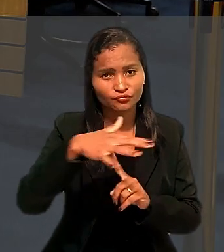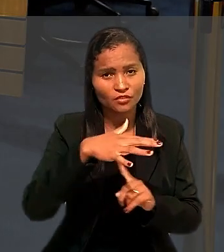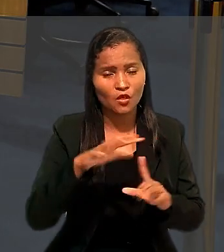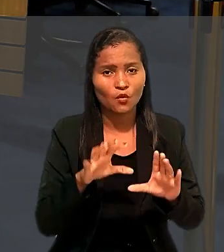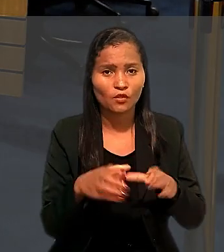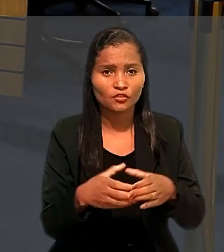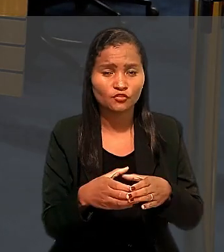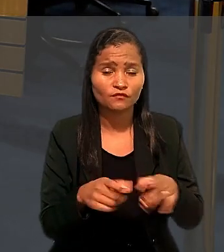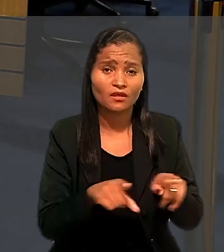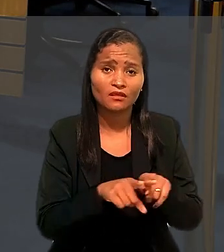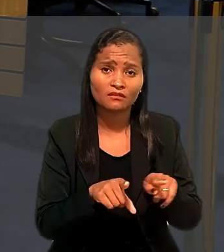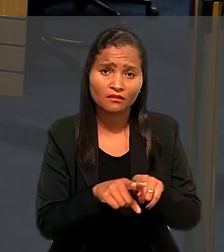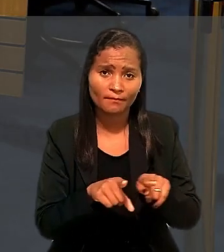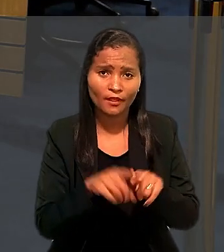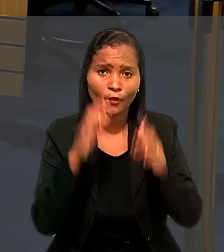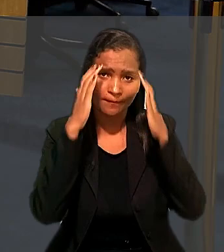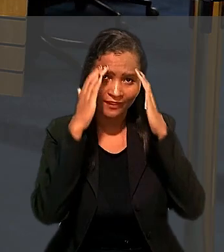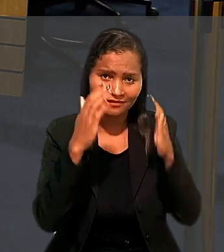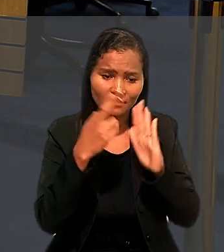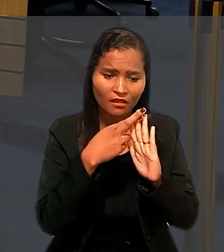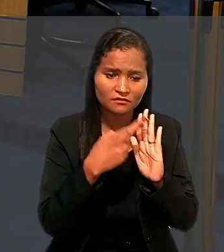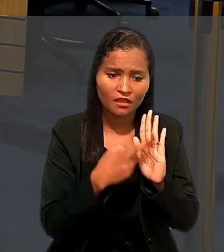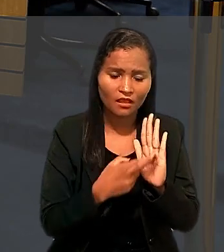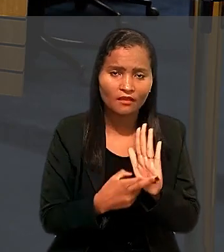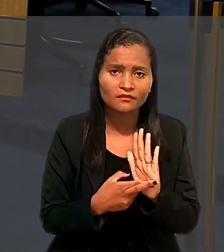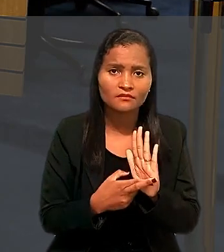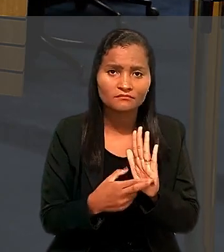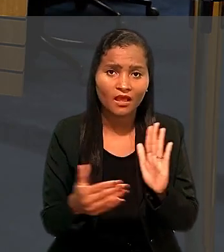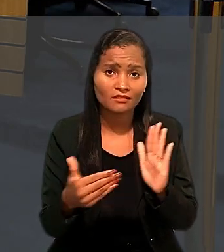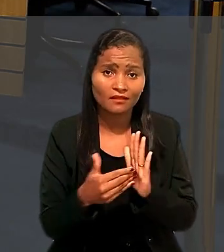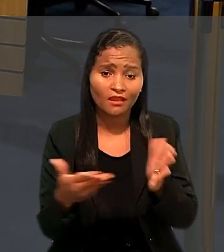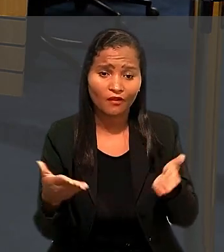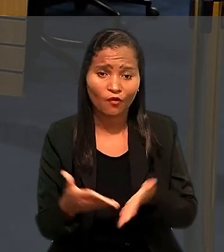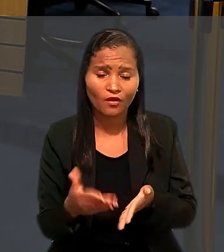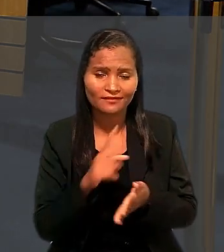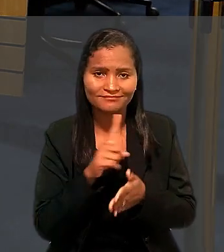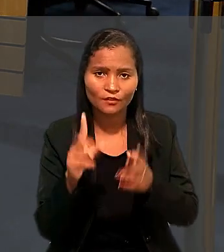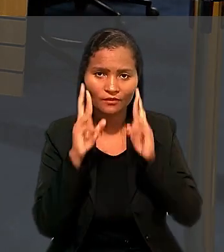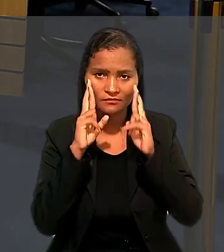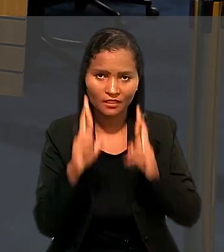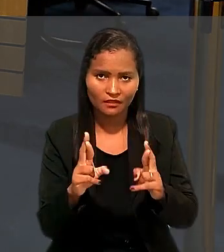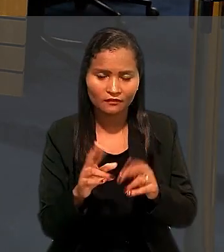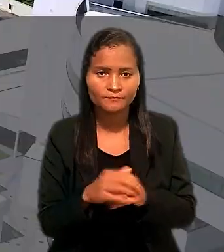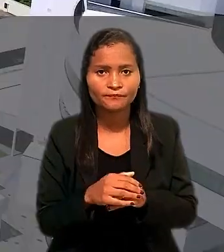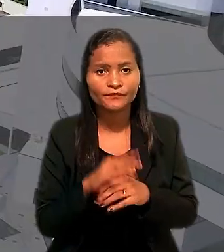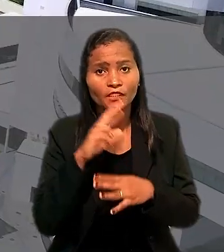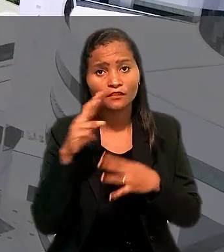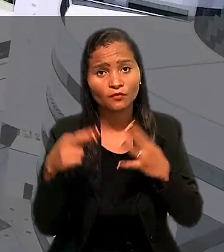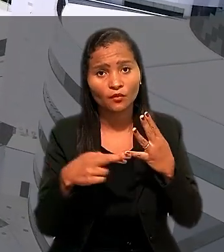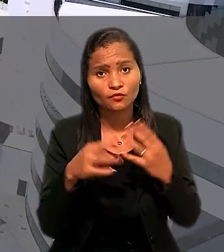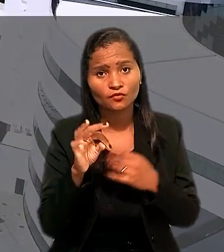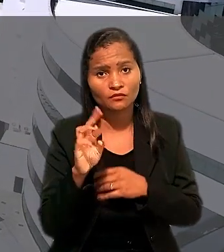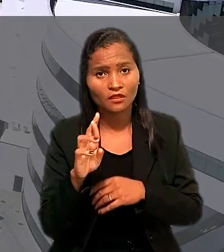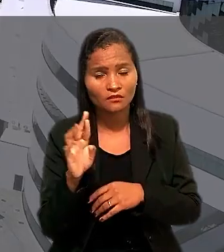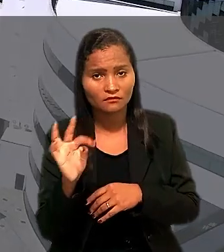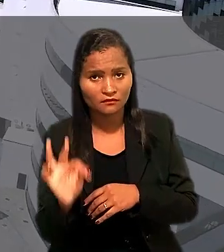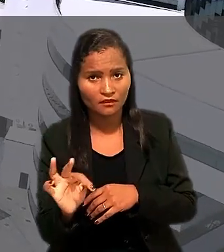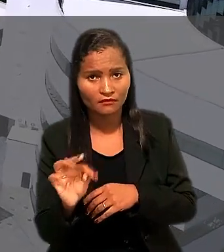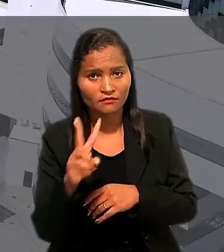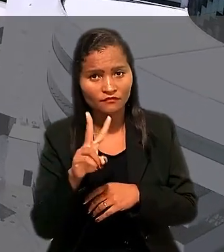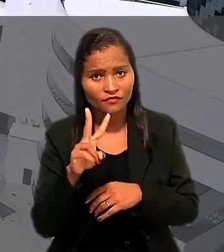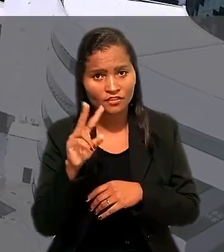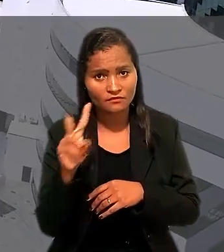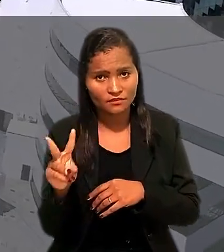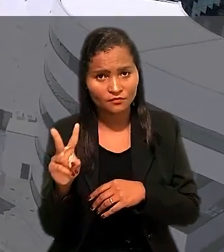morais coletivos, além de cumprir as normas de proteção até então desrespeitadas. No recurso ao Tribunal Regional